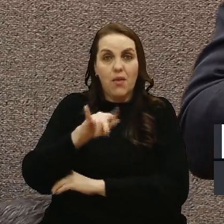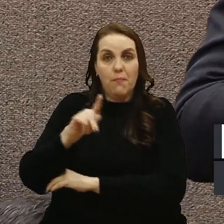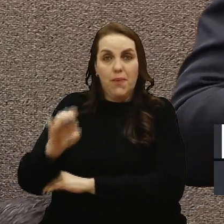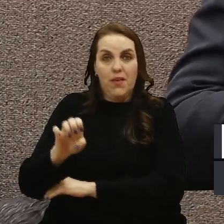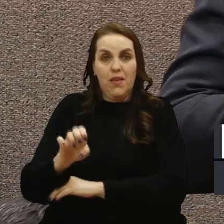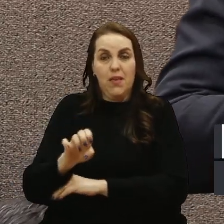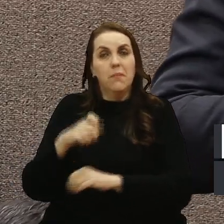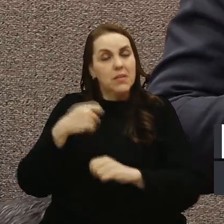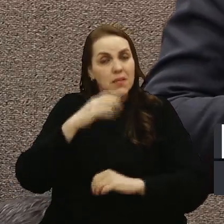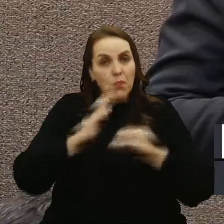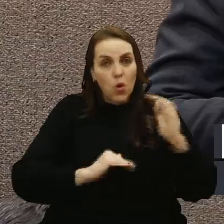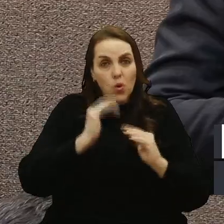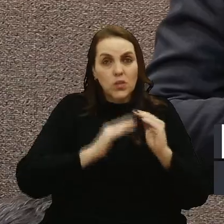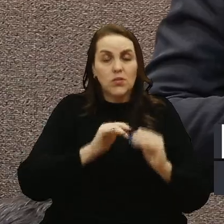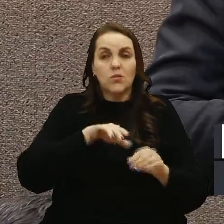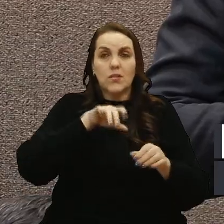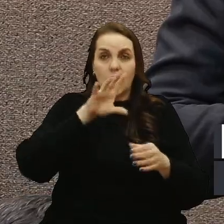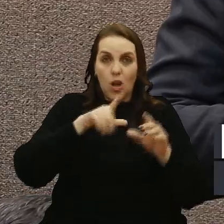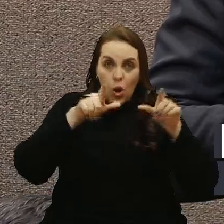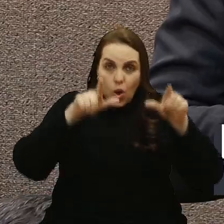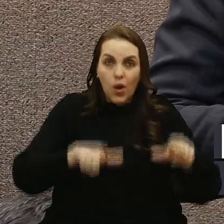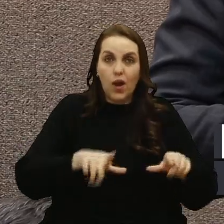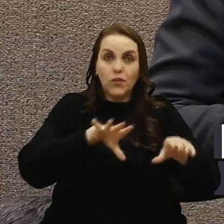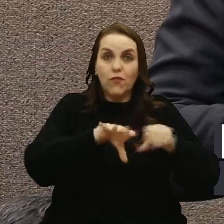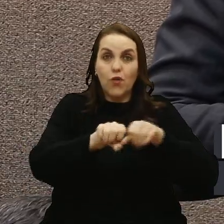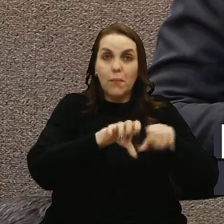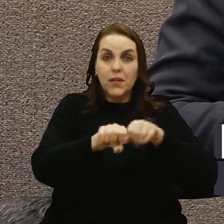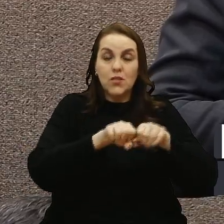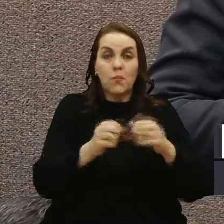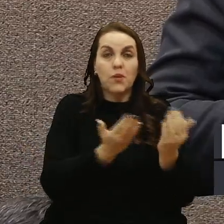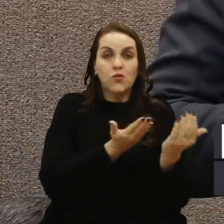Precisamos construir centros de formação jovem.